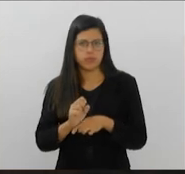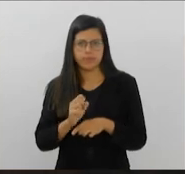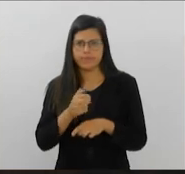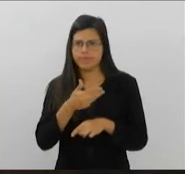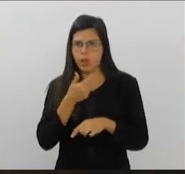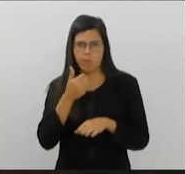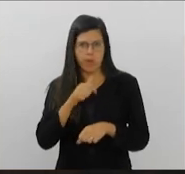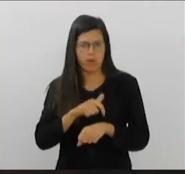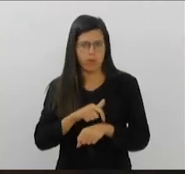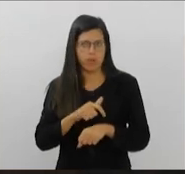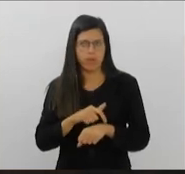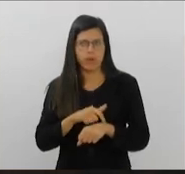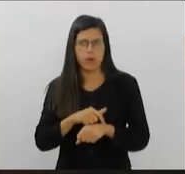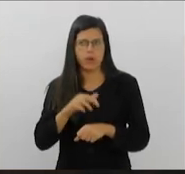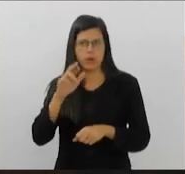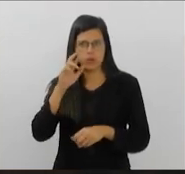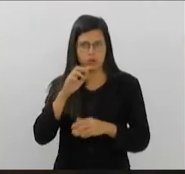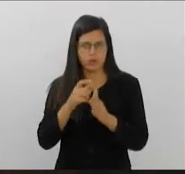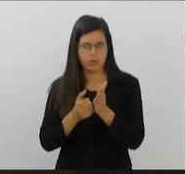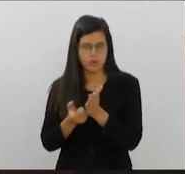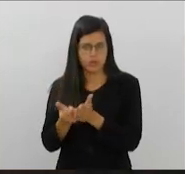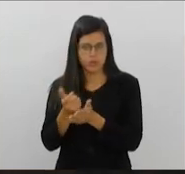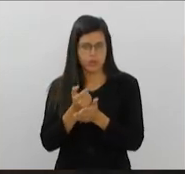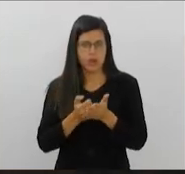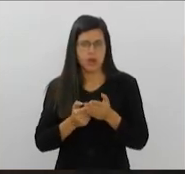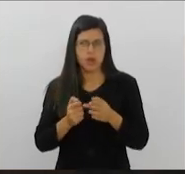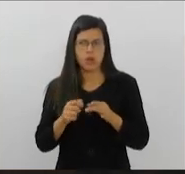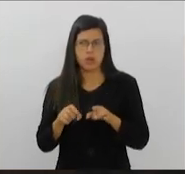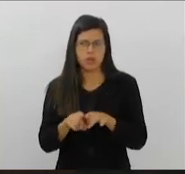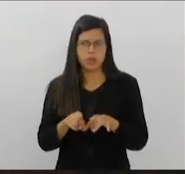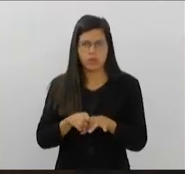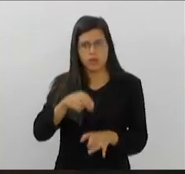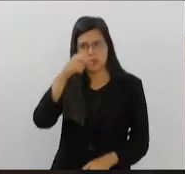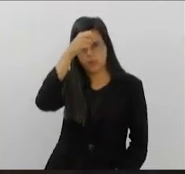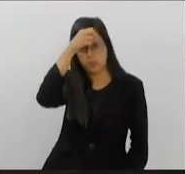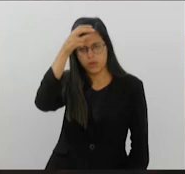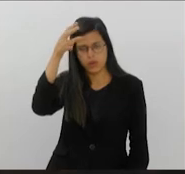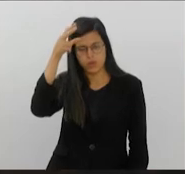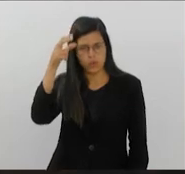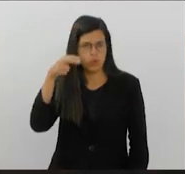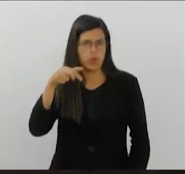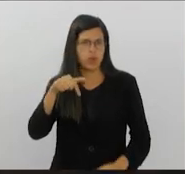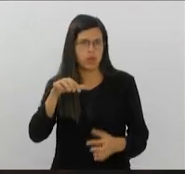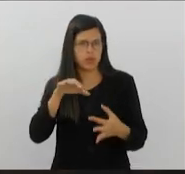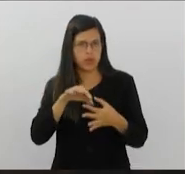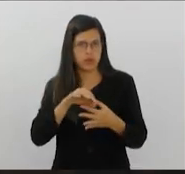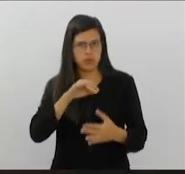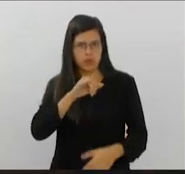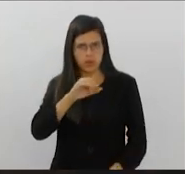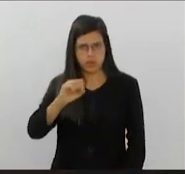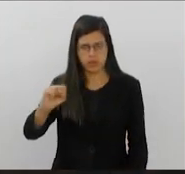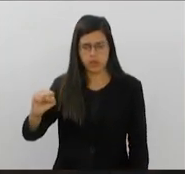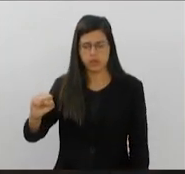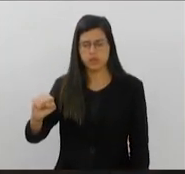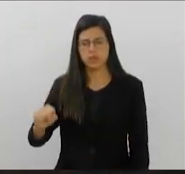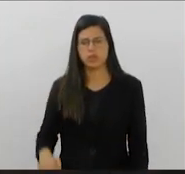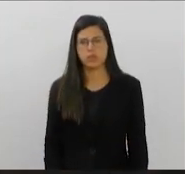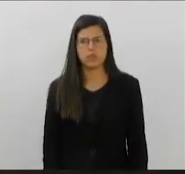mas também prefeituras em relação ao ISS, cada ente em relação à sua